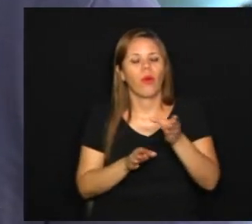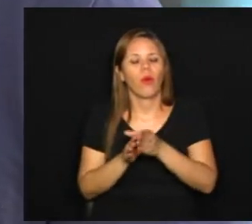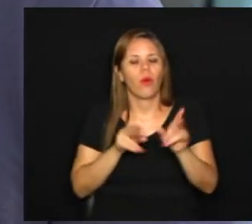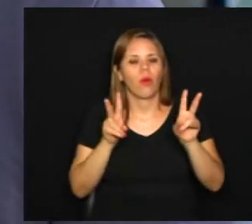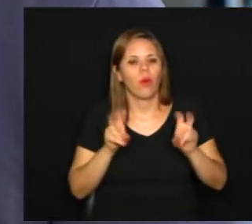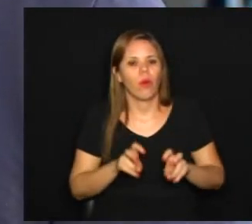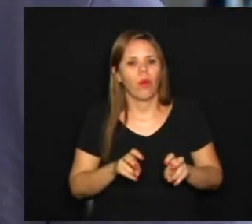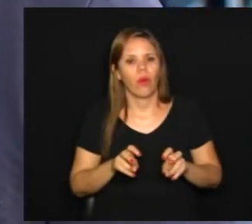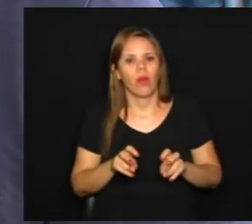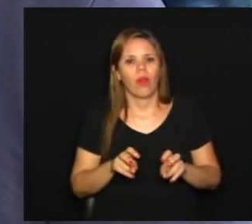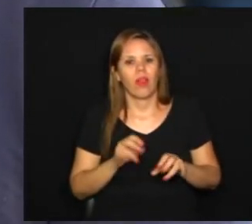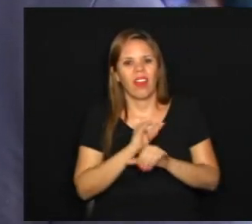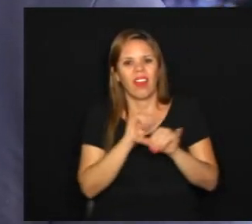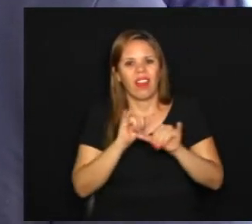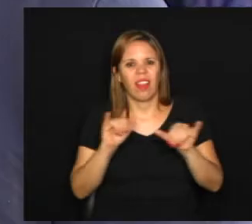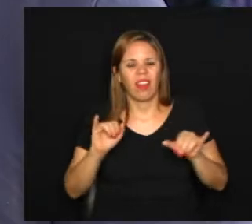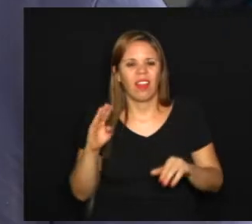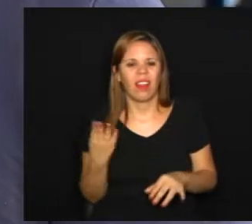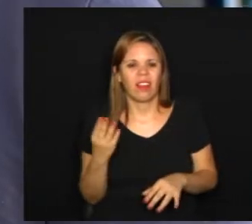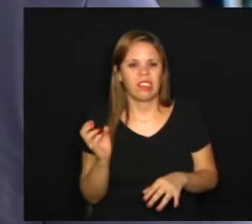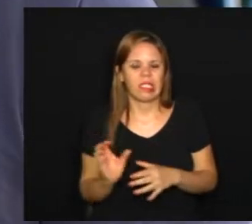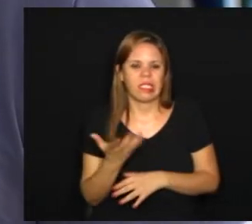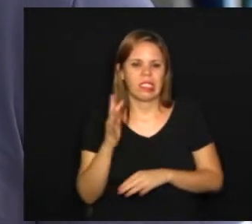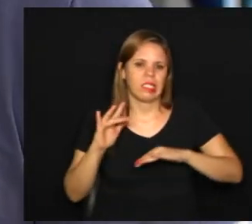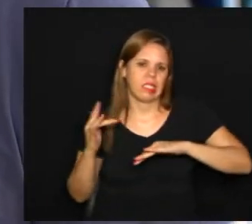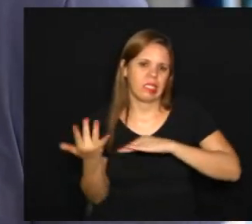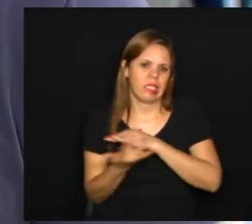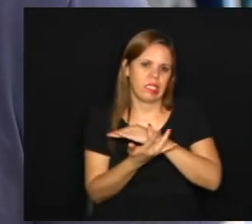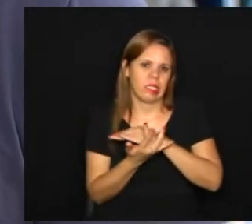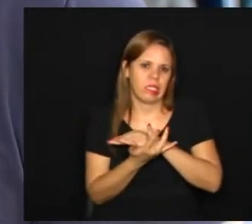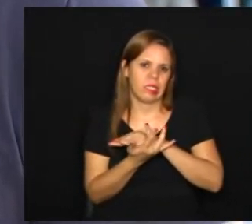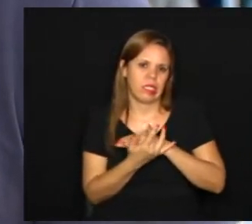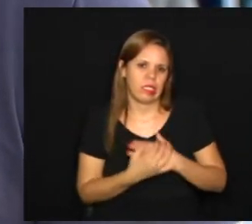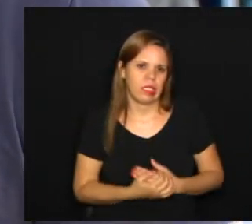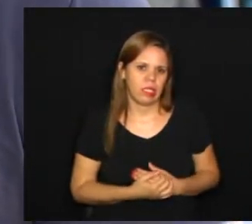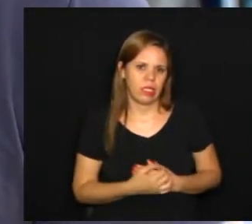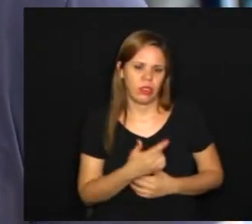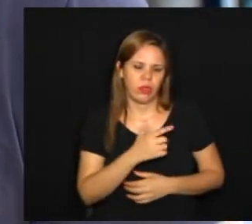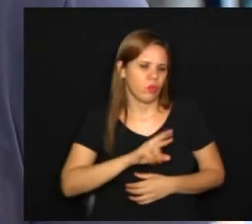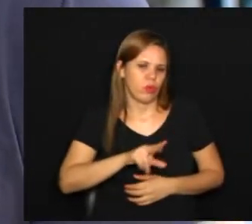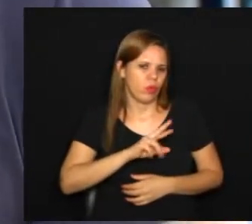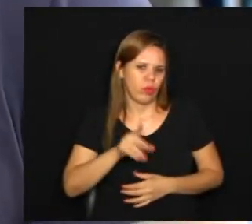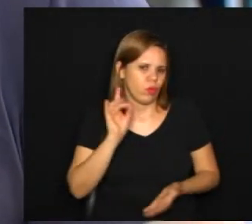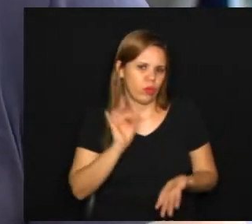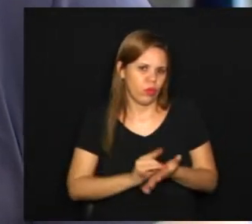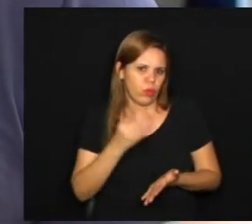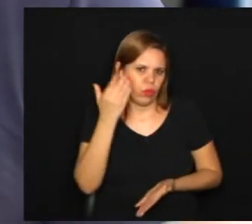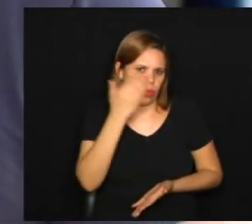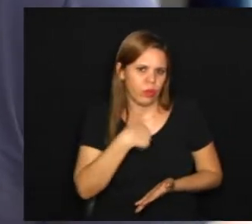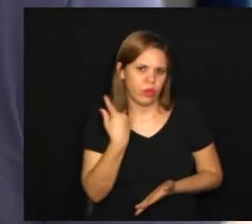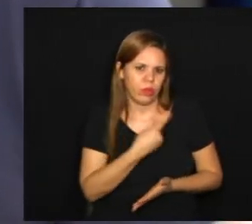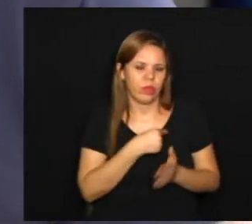às fake news e o que circula nas redes sociais e que não são verídicas? A gente pede, por favor,